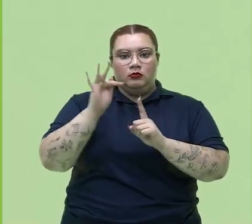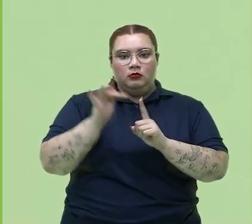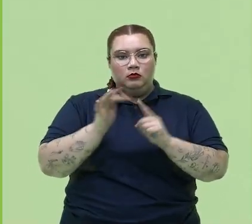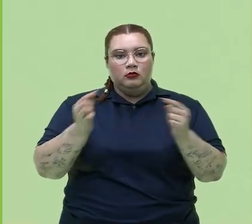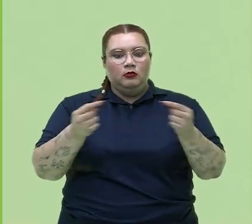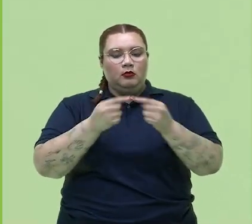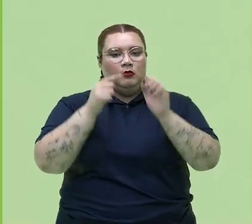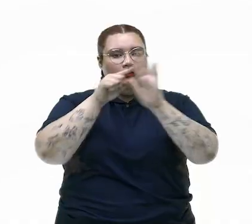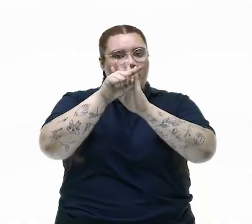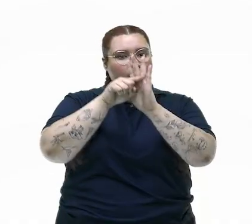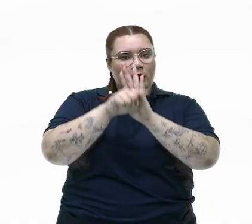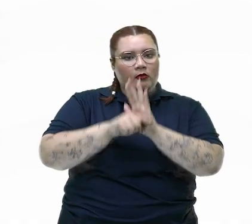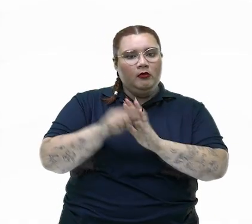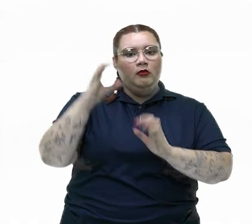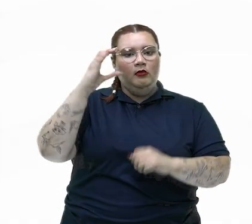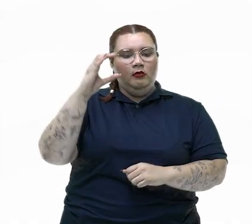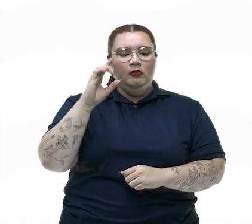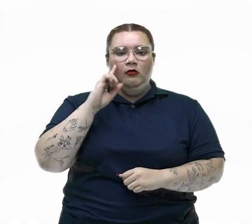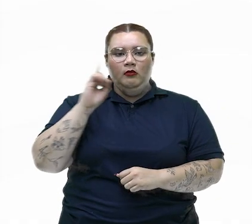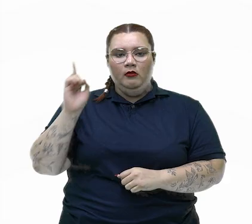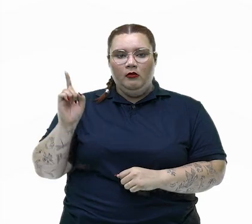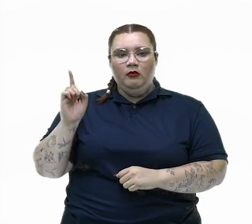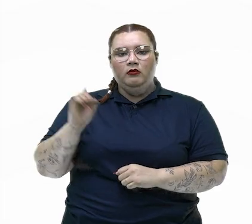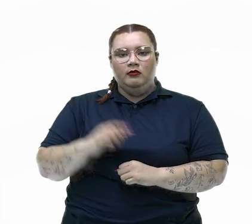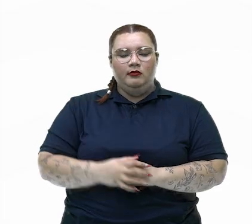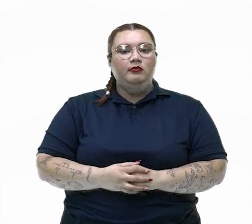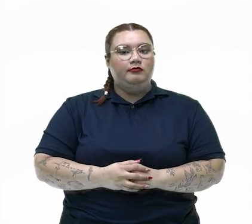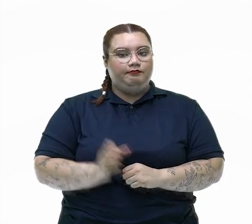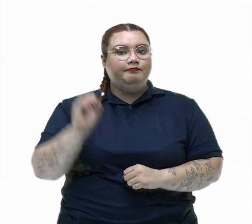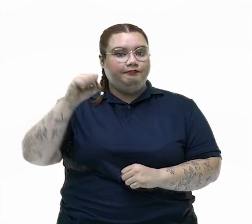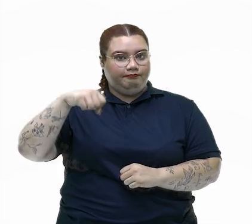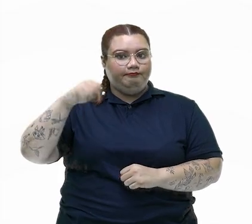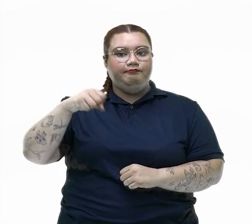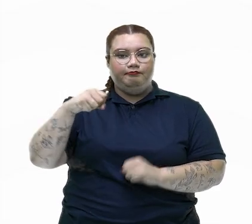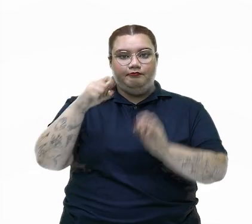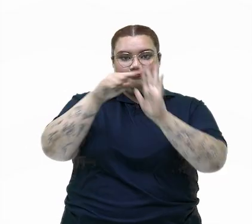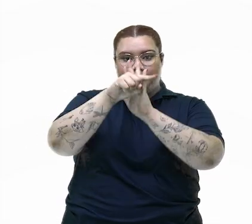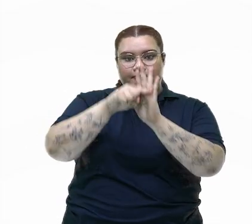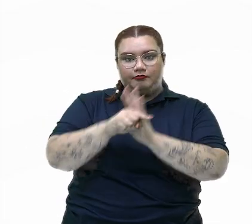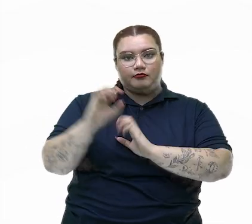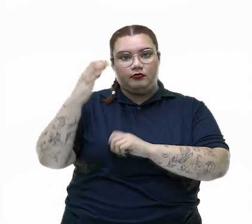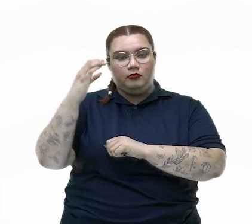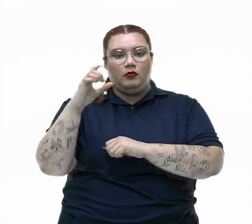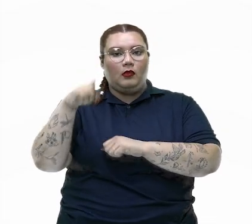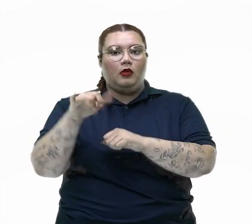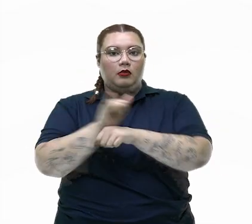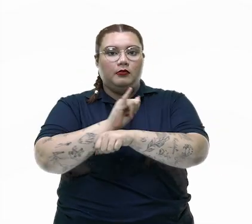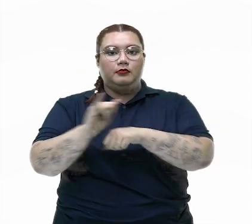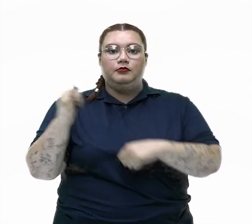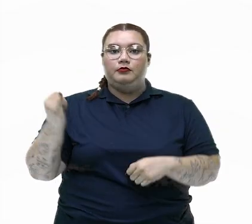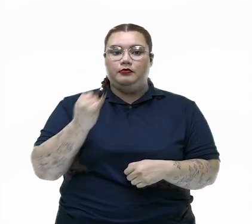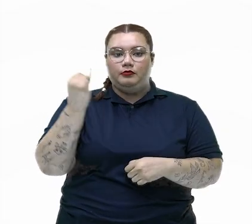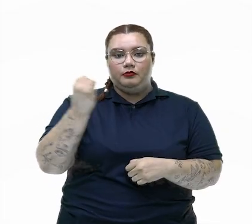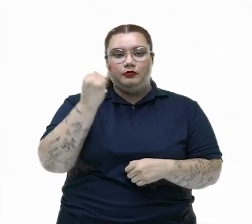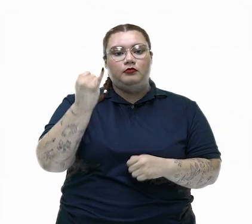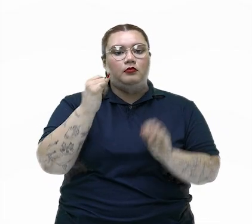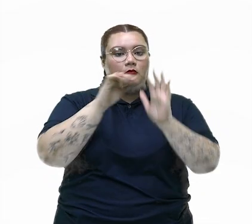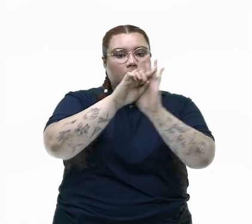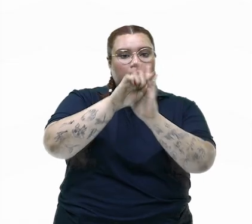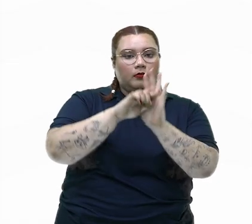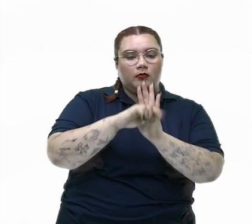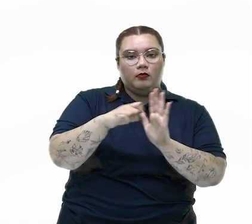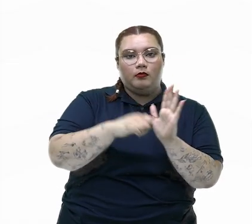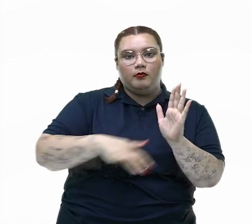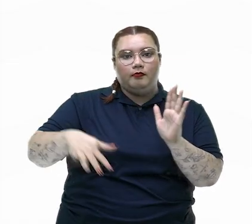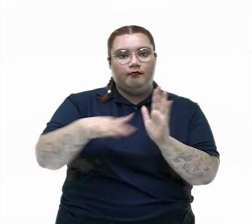a investigação científica. Sim, a investigação científica, que é uma ferramenta fundamental para as